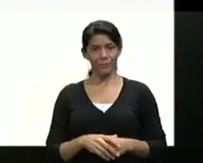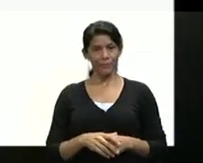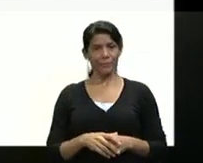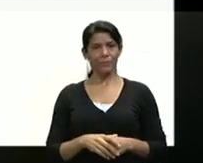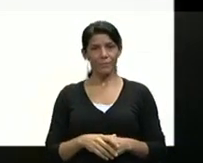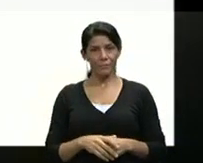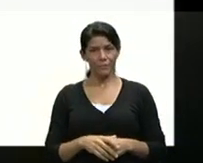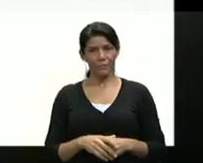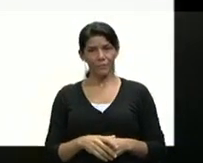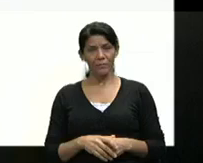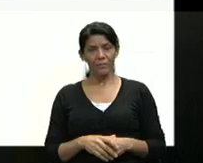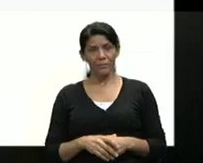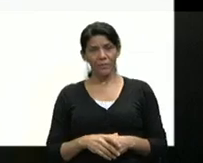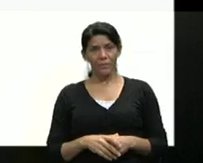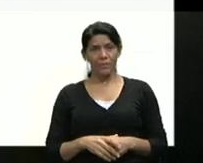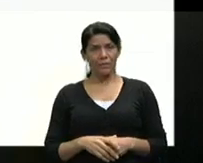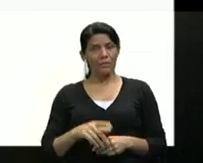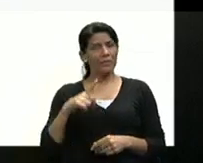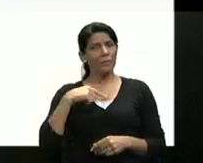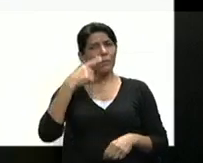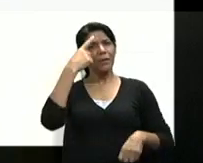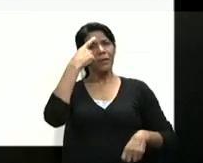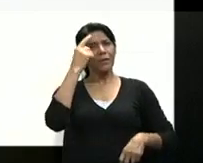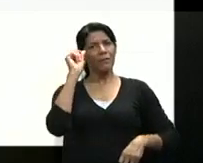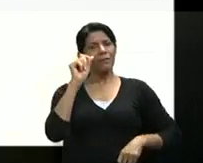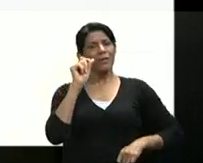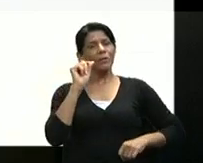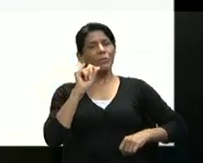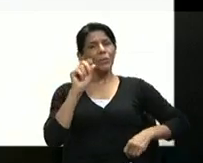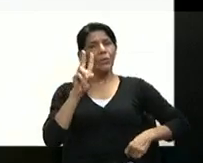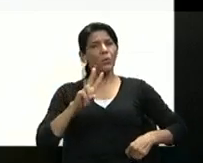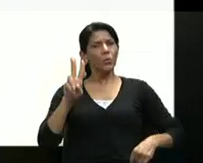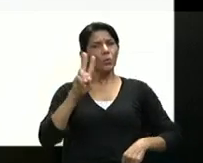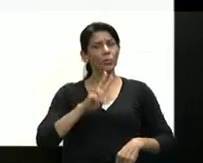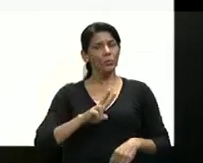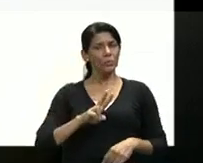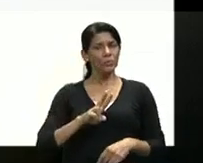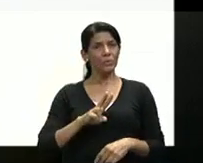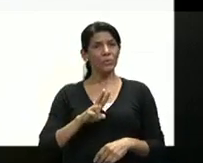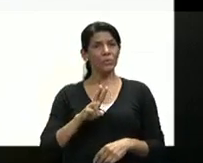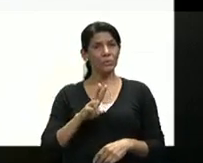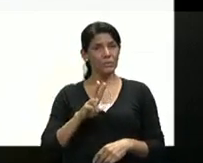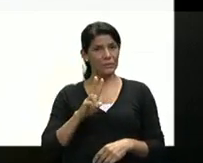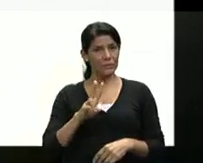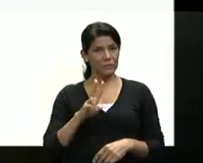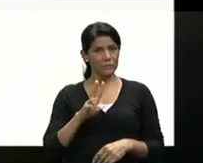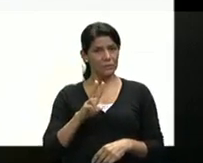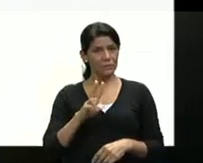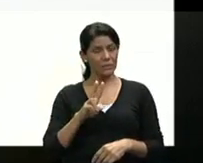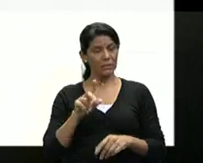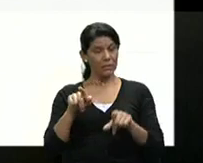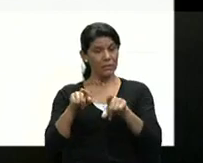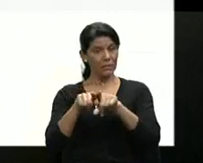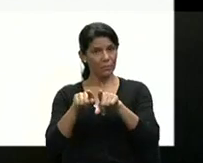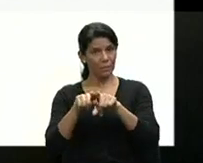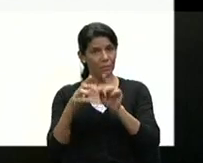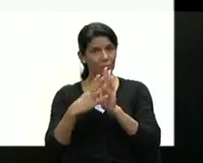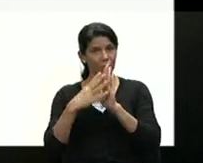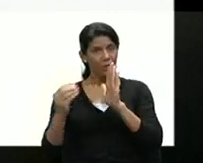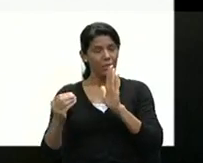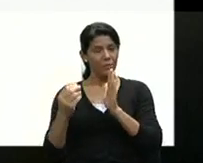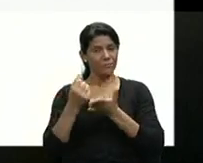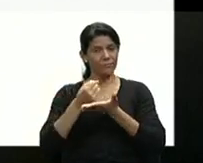slide, uma ideia dos aspectos de aplicação epidemiológica, né, e também como o modelo